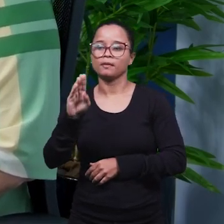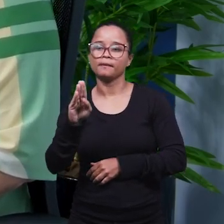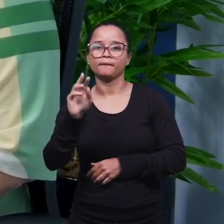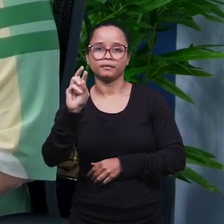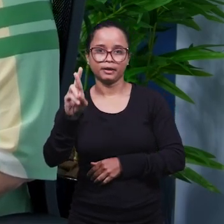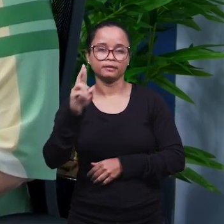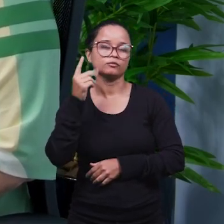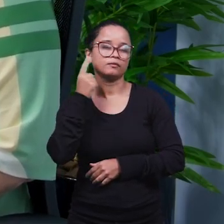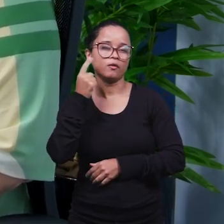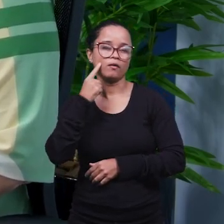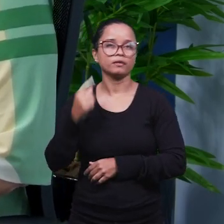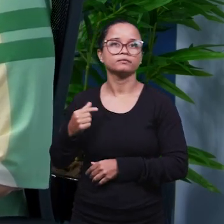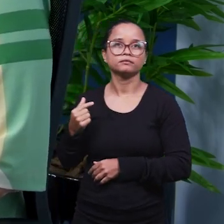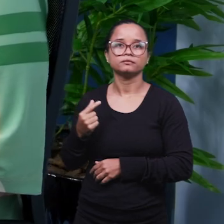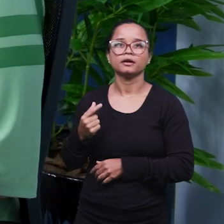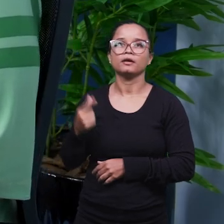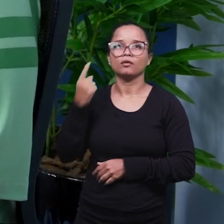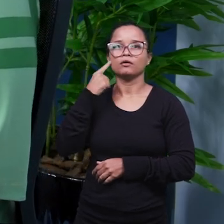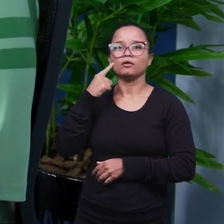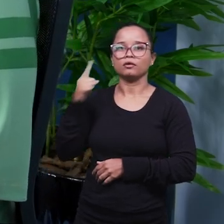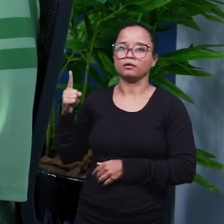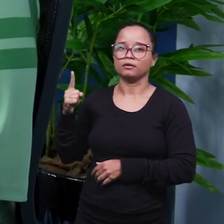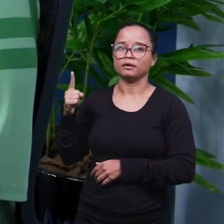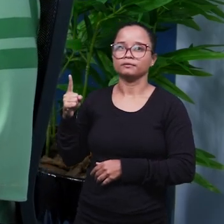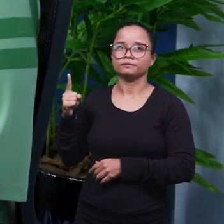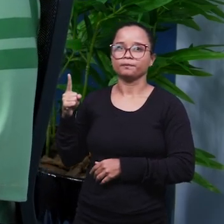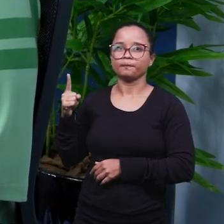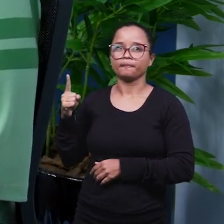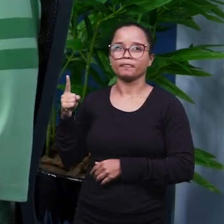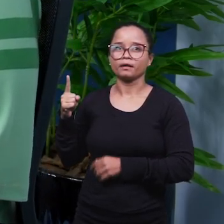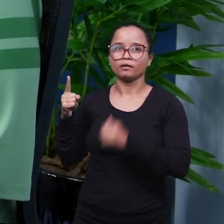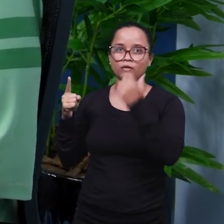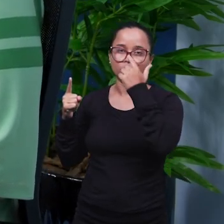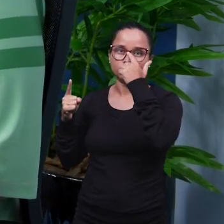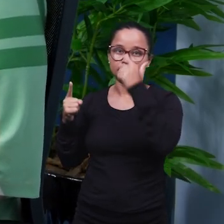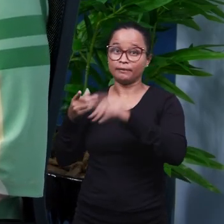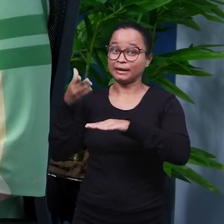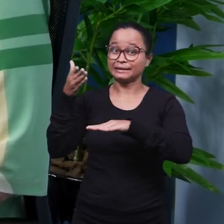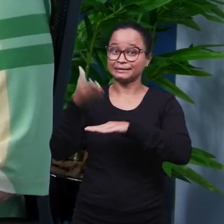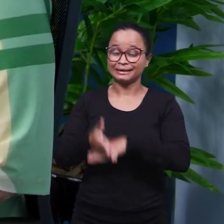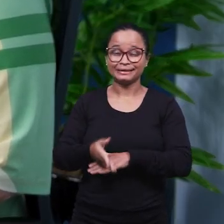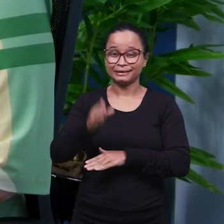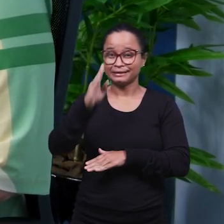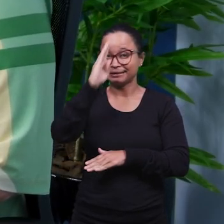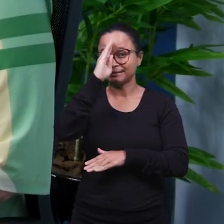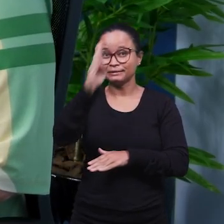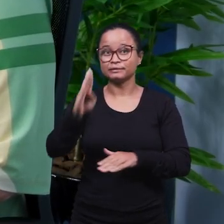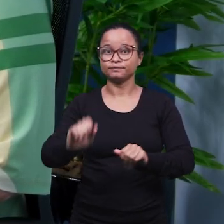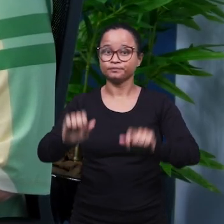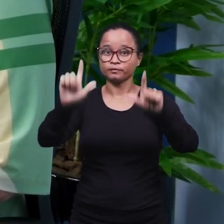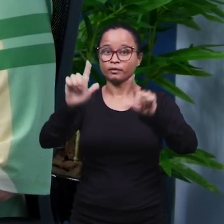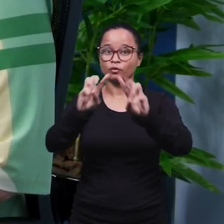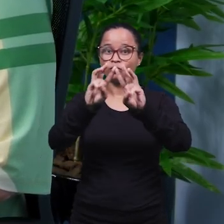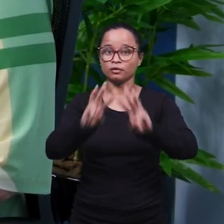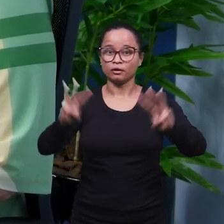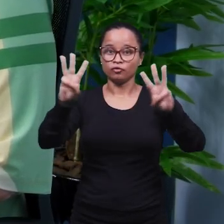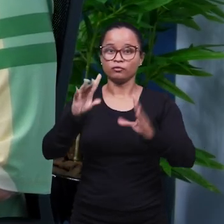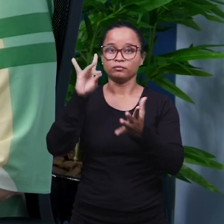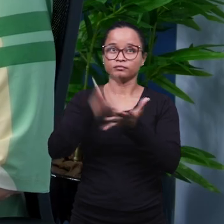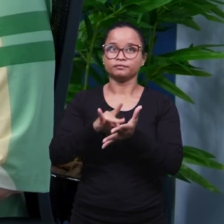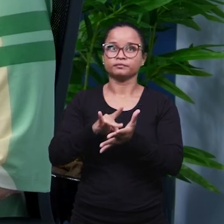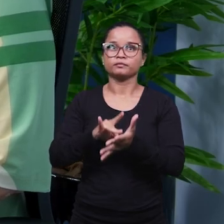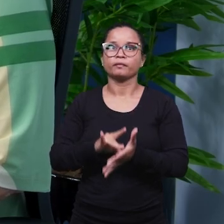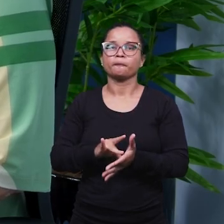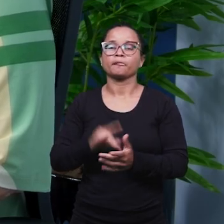icm.org.br, vocês vão ver a página e aí vocês vão vir aqui. Exatamente, já vai entrar direto aqui, ó, né? O site